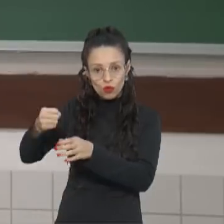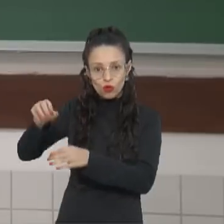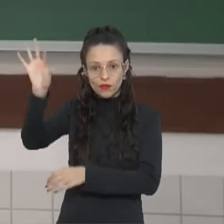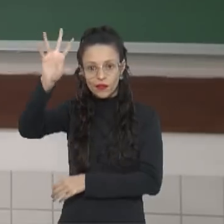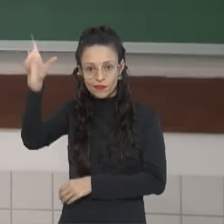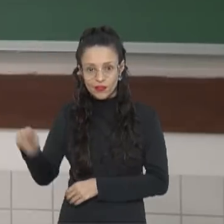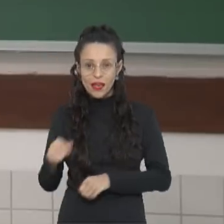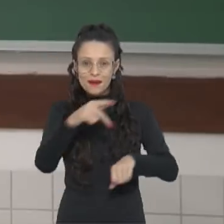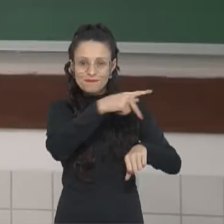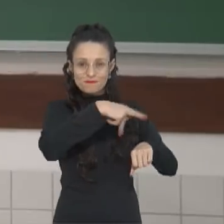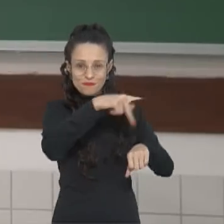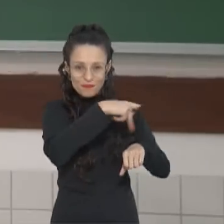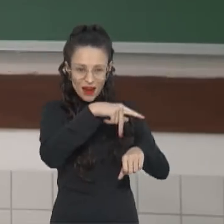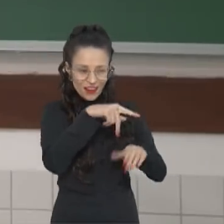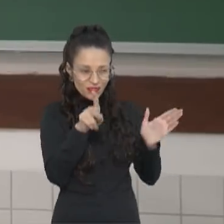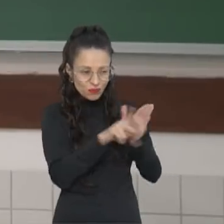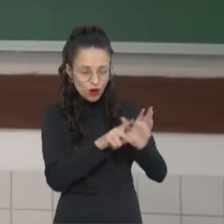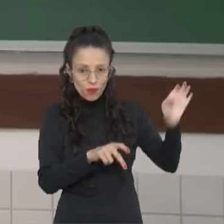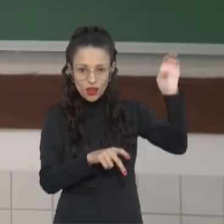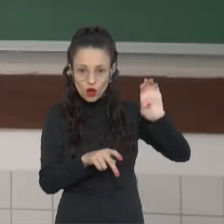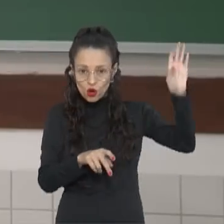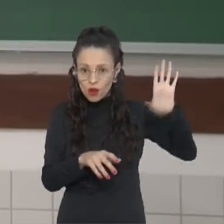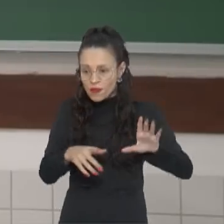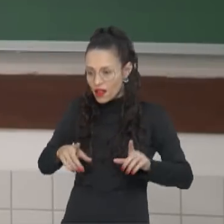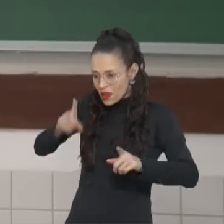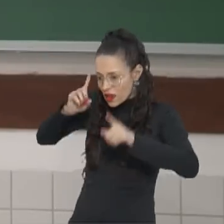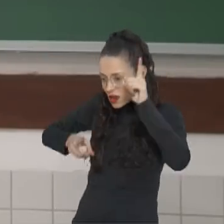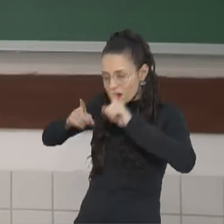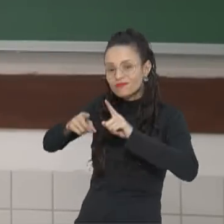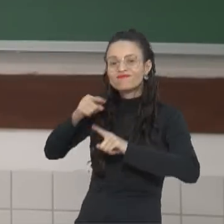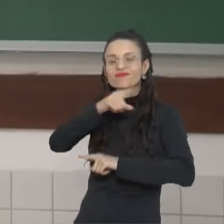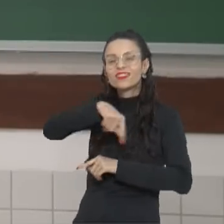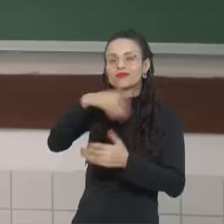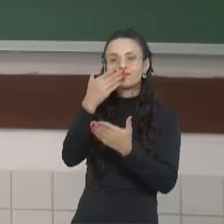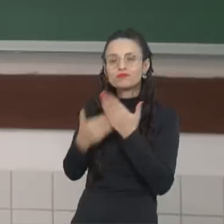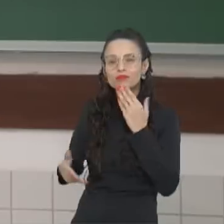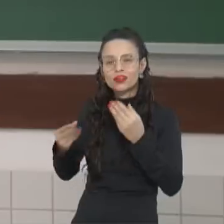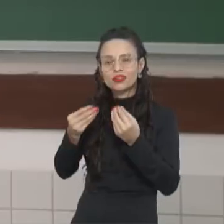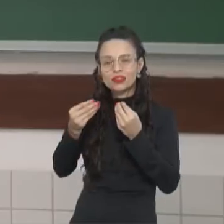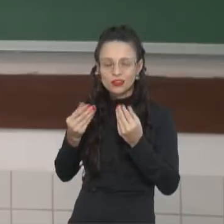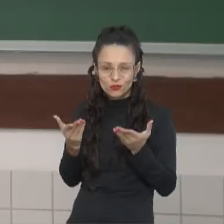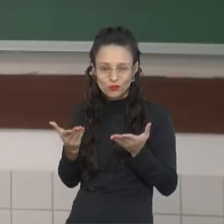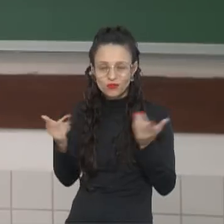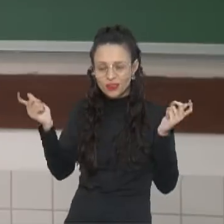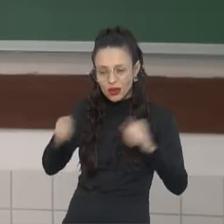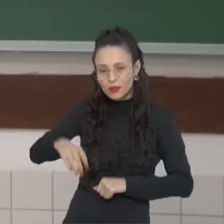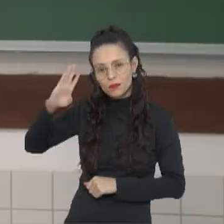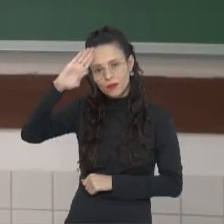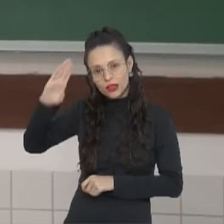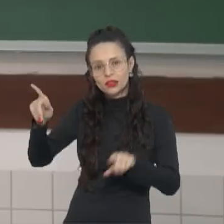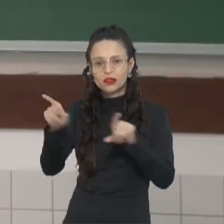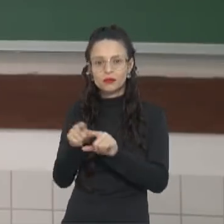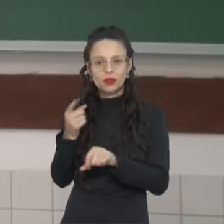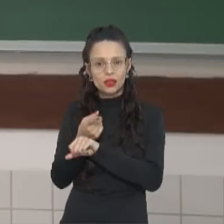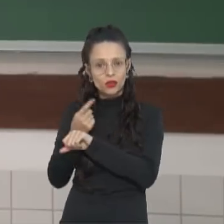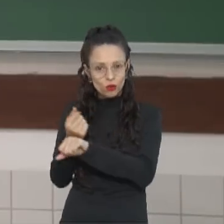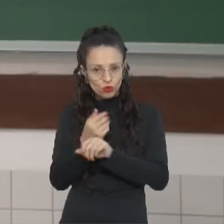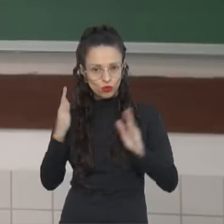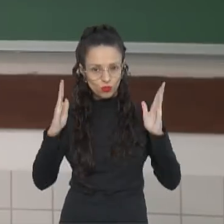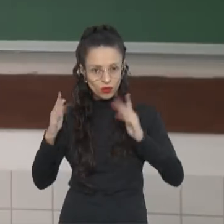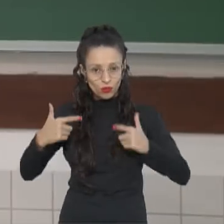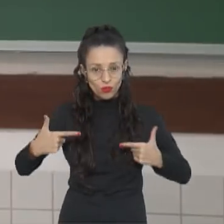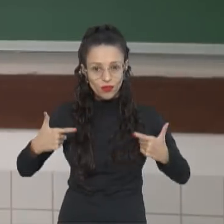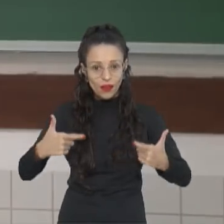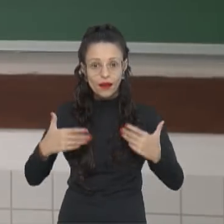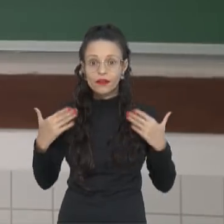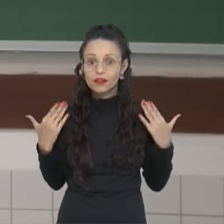europeias, os países imperialistas que dominavam, perderam sua capacidade militar e sua capacidade econômica na guerra.